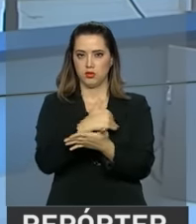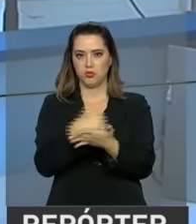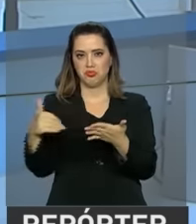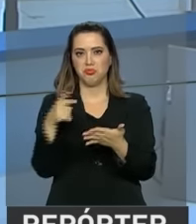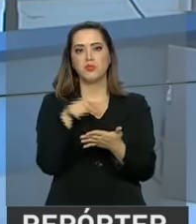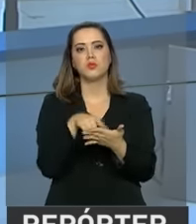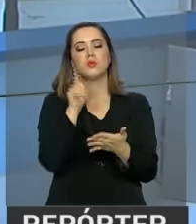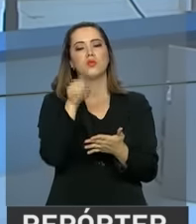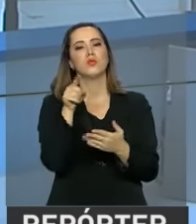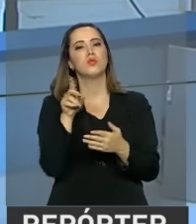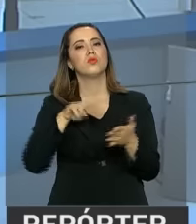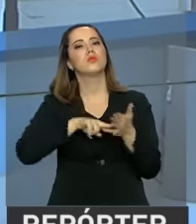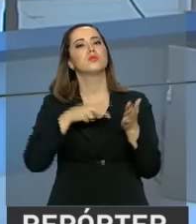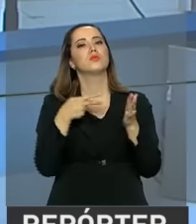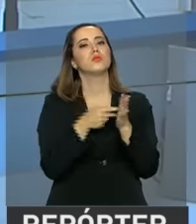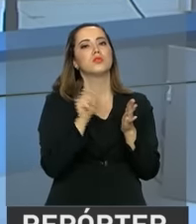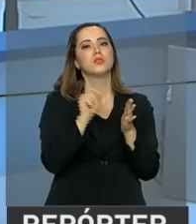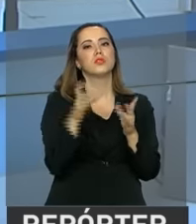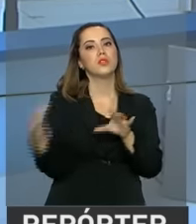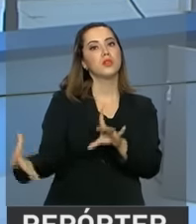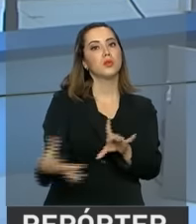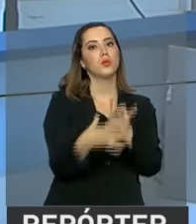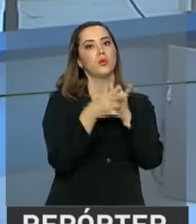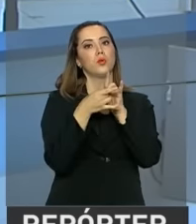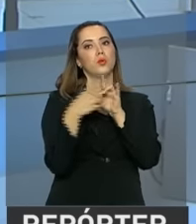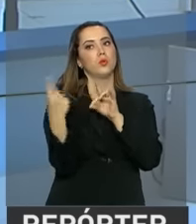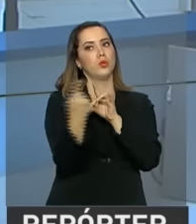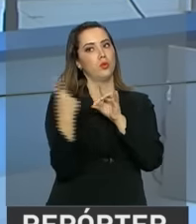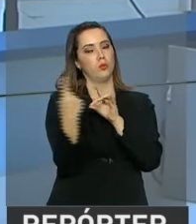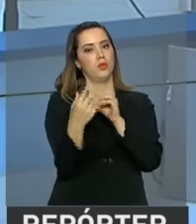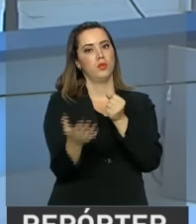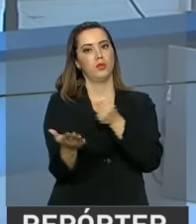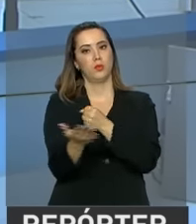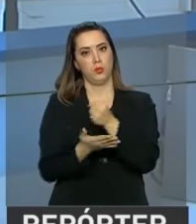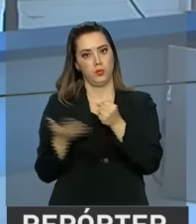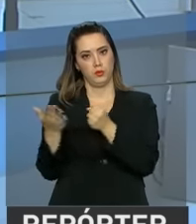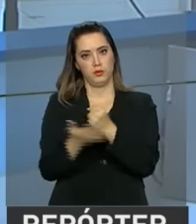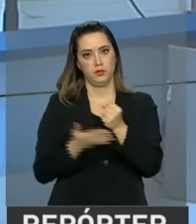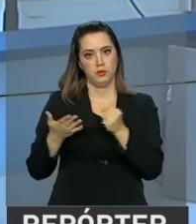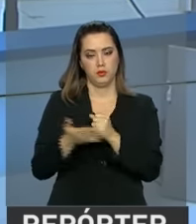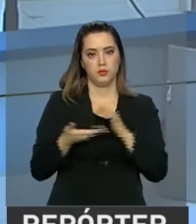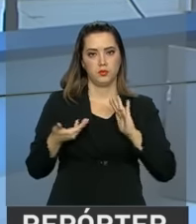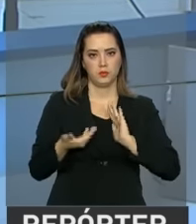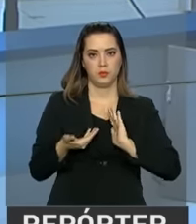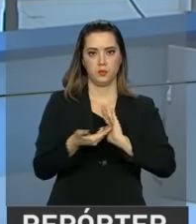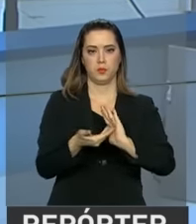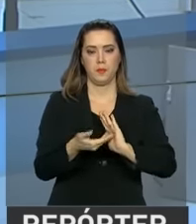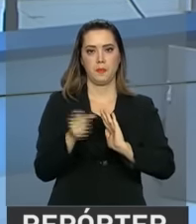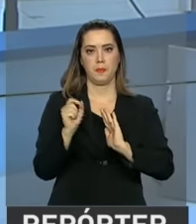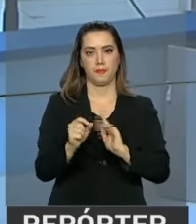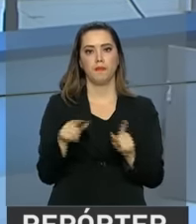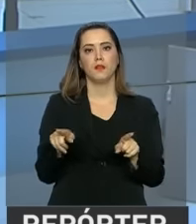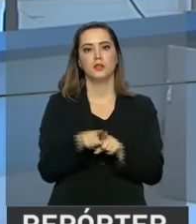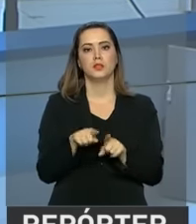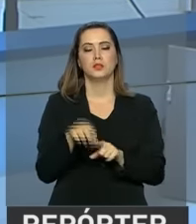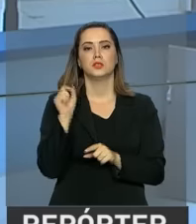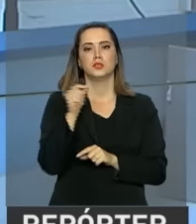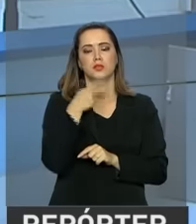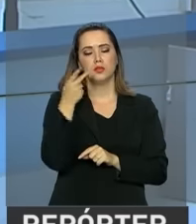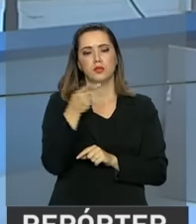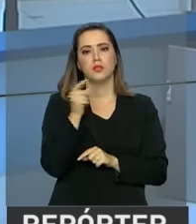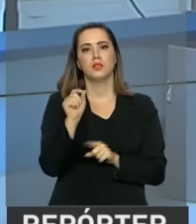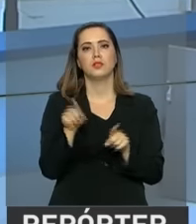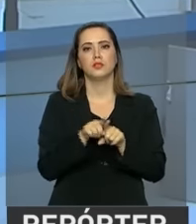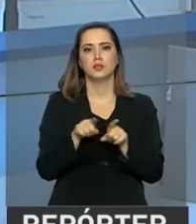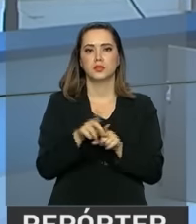é com o único sentido de unificar a base aliada do governo na Câmara dos Deputados. A nota ainda diz que Michel